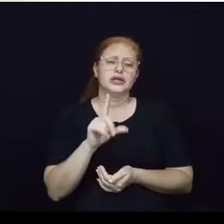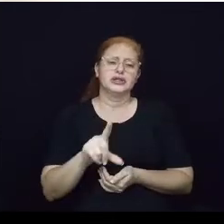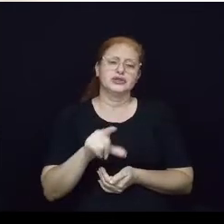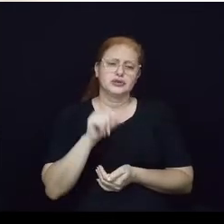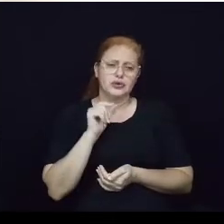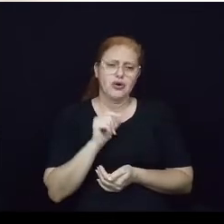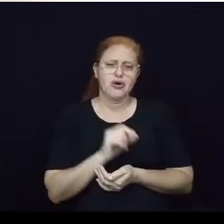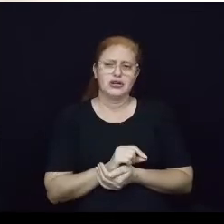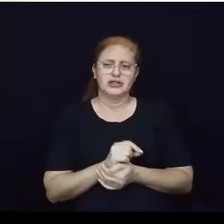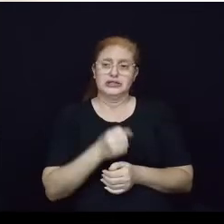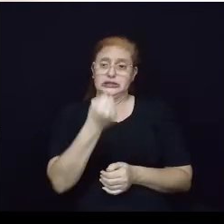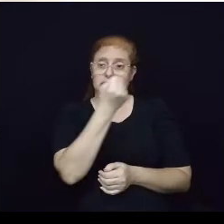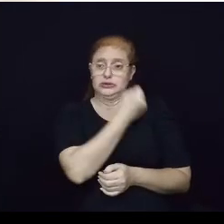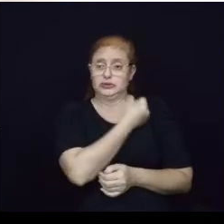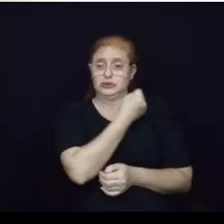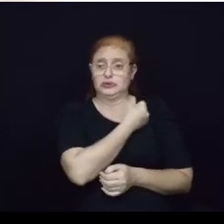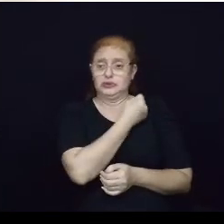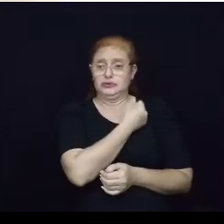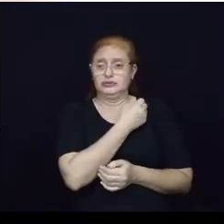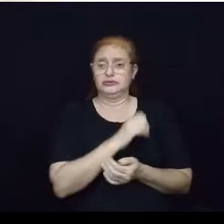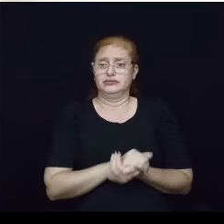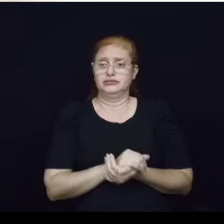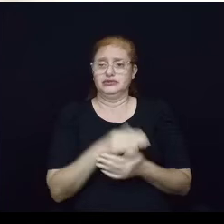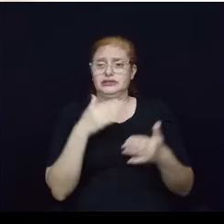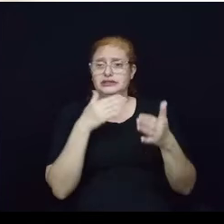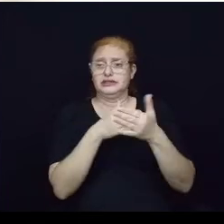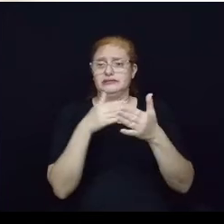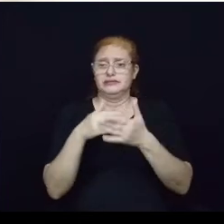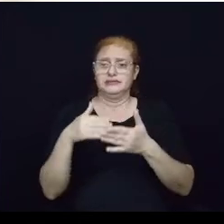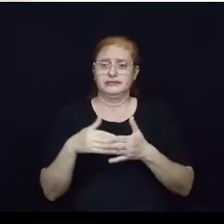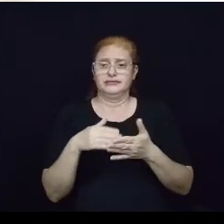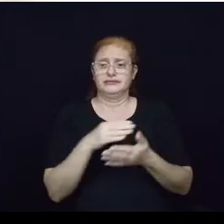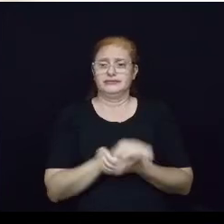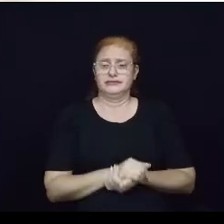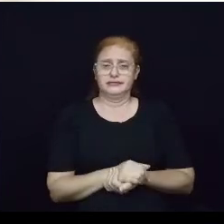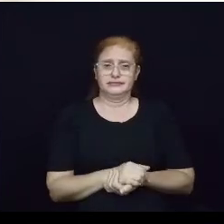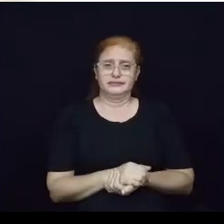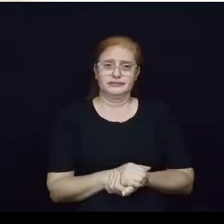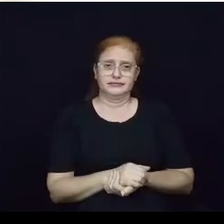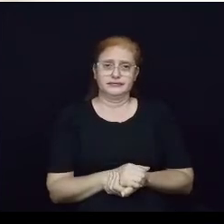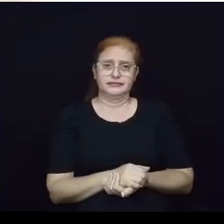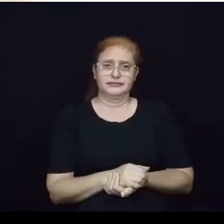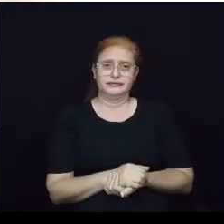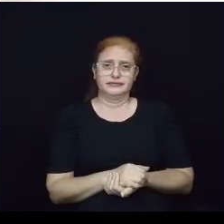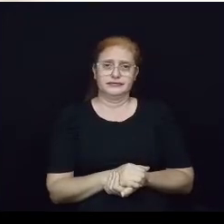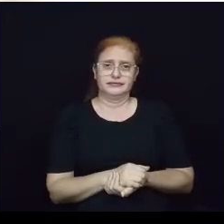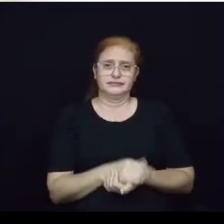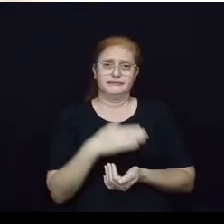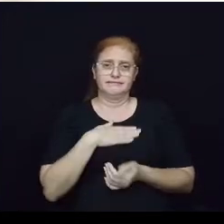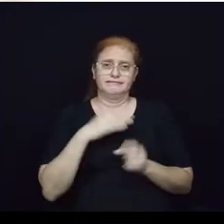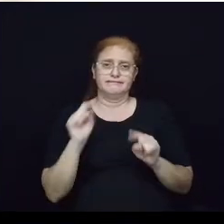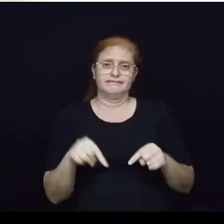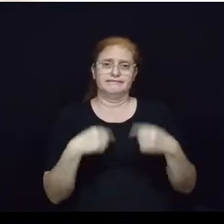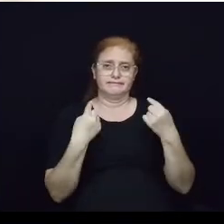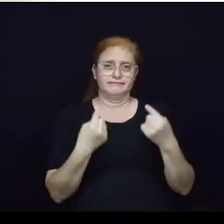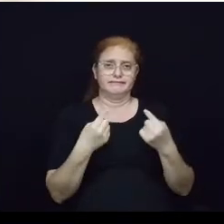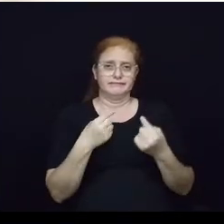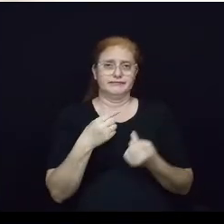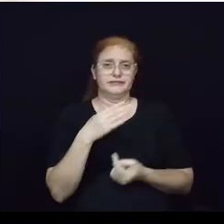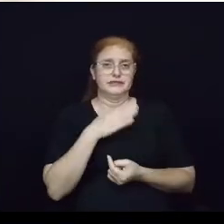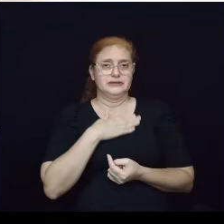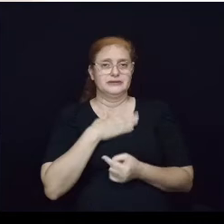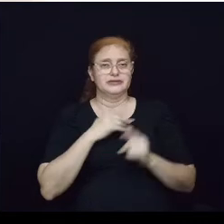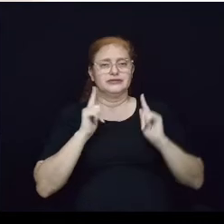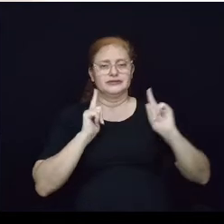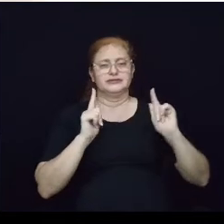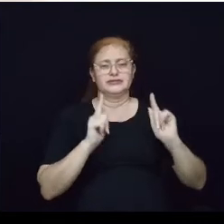defini esses números, esses limites, e o meu desafio,